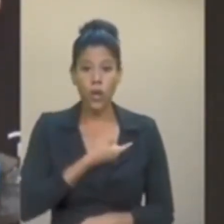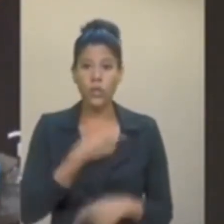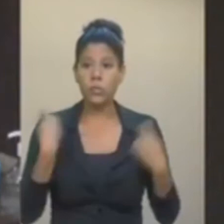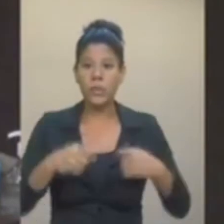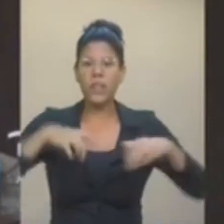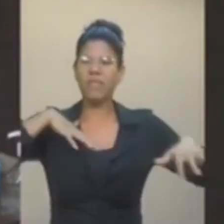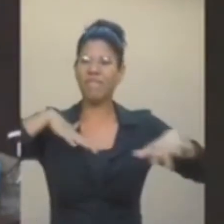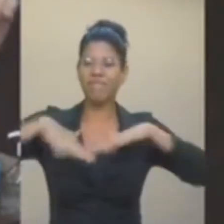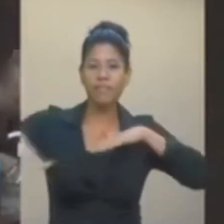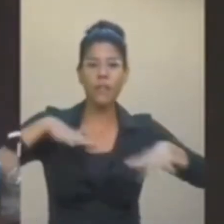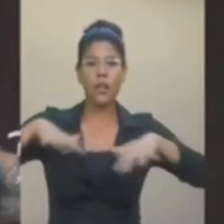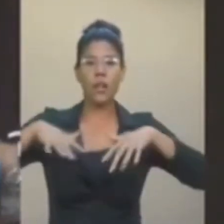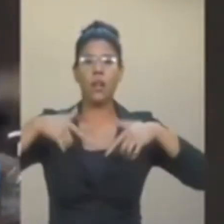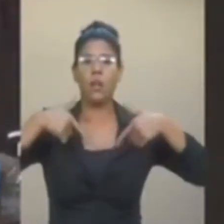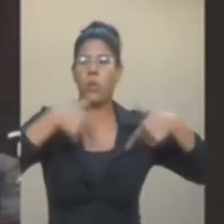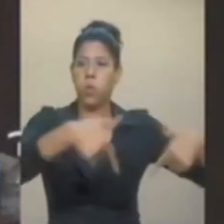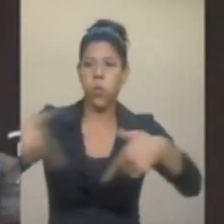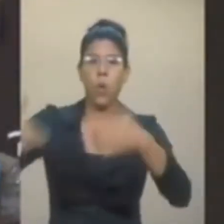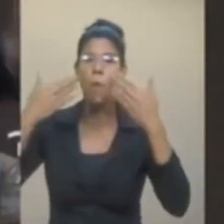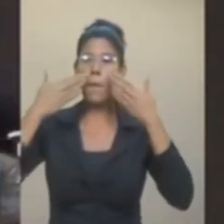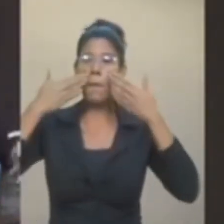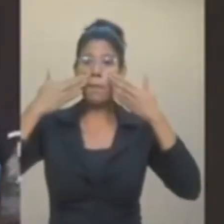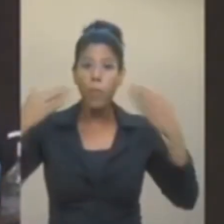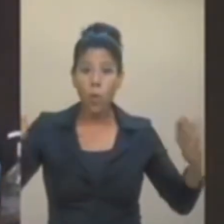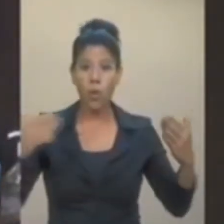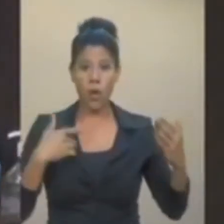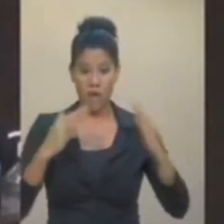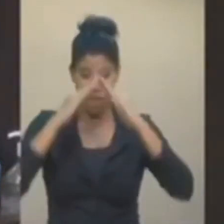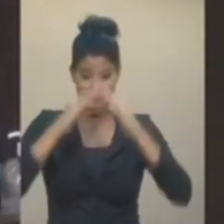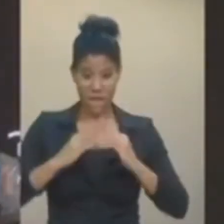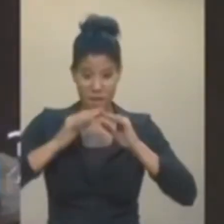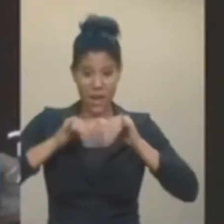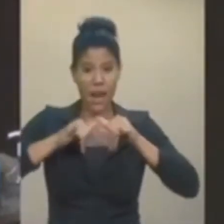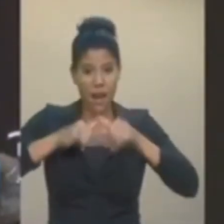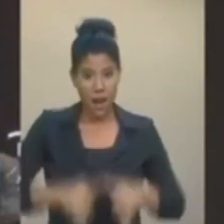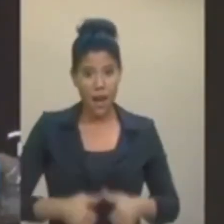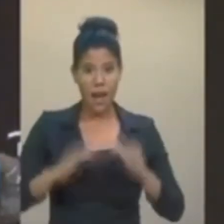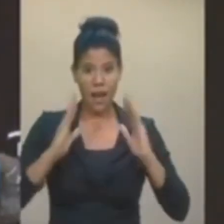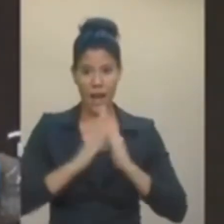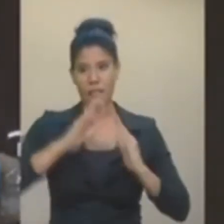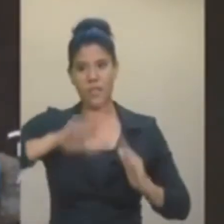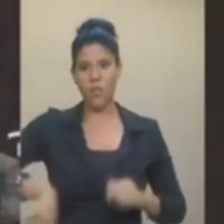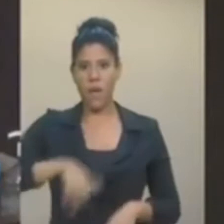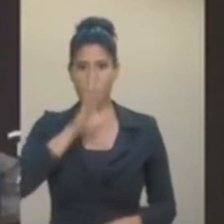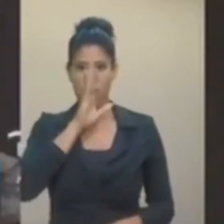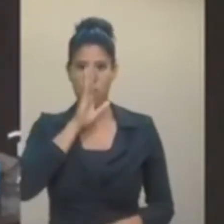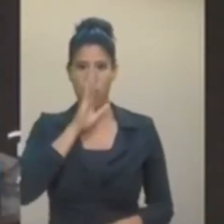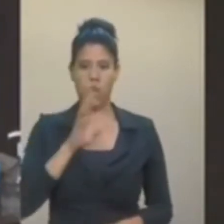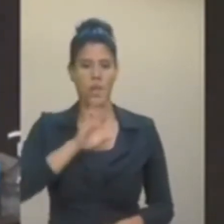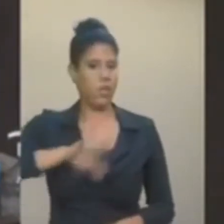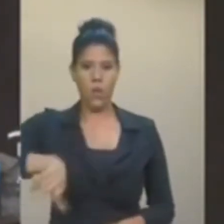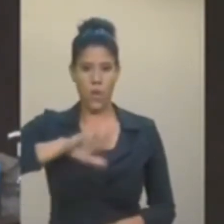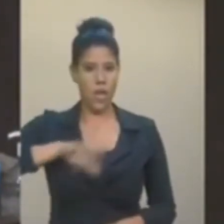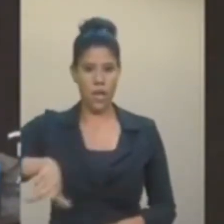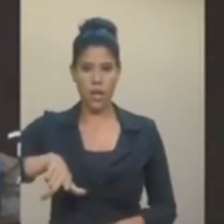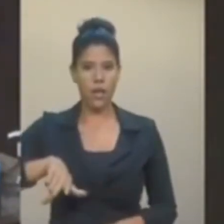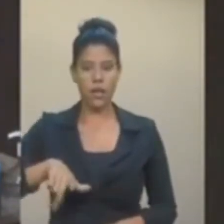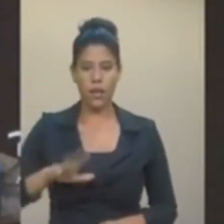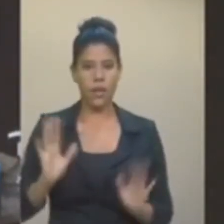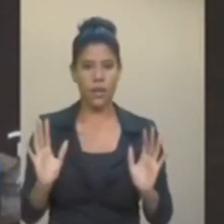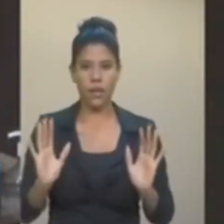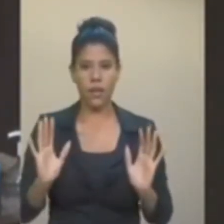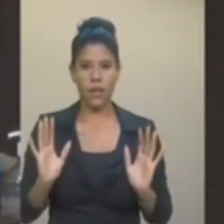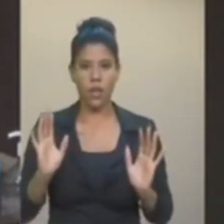manifestação pública, porque ficar em casa não é ficar quieto, não é ficar em silêncio.